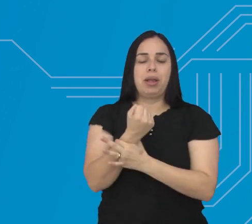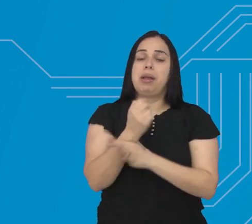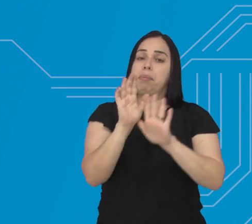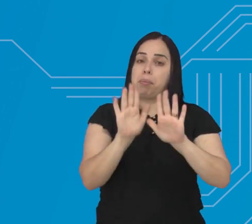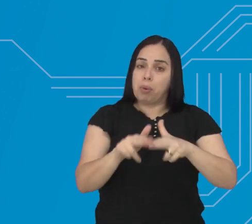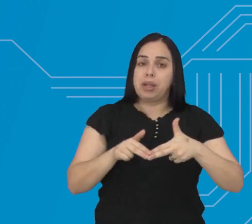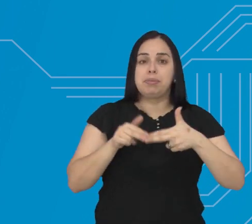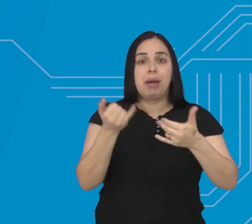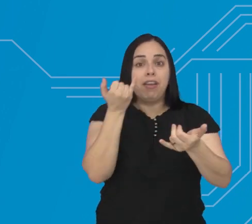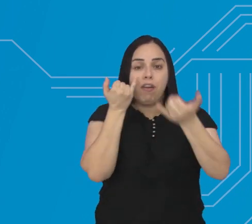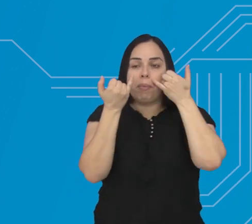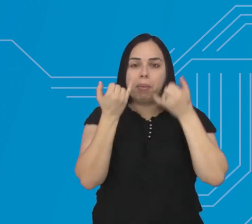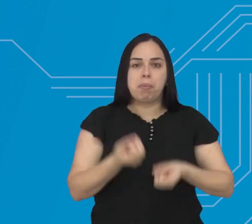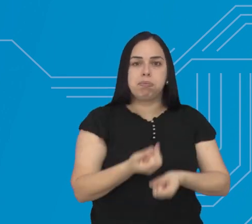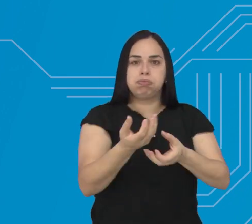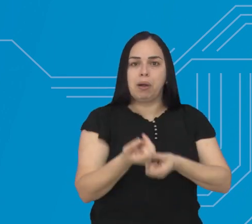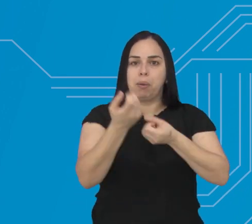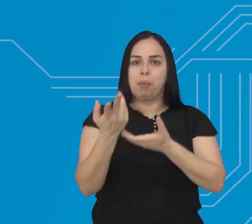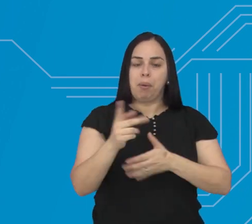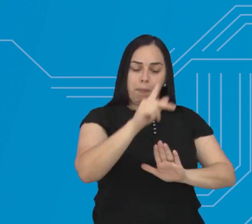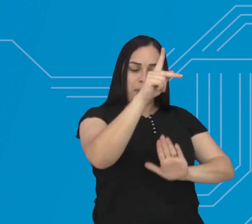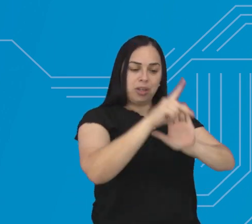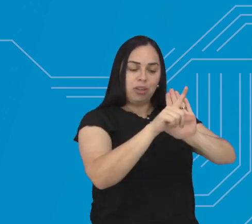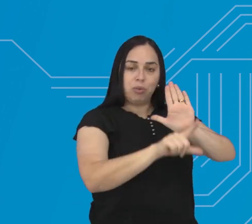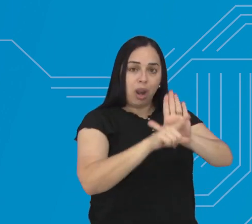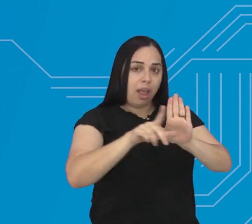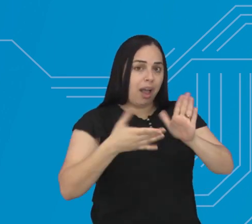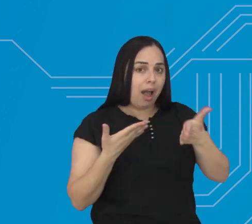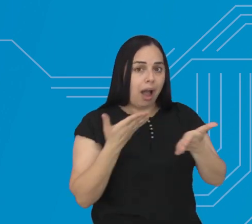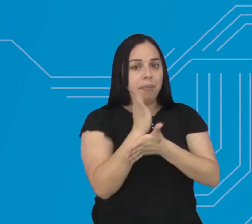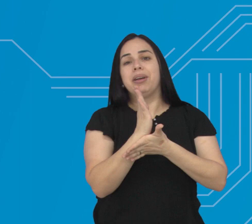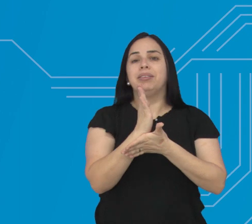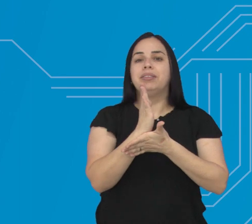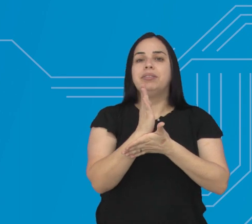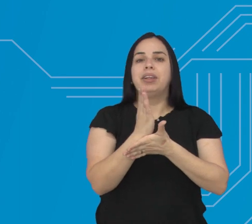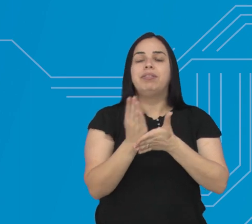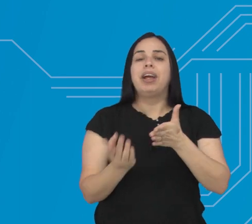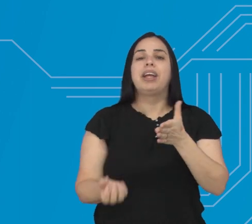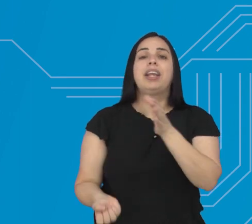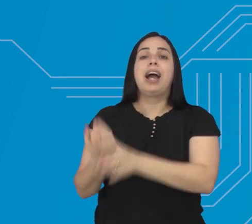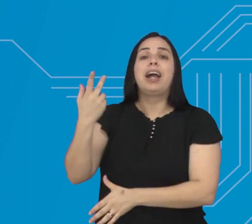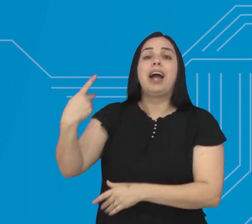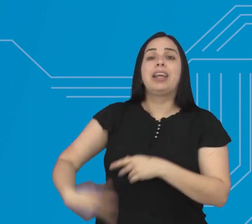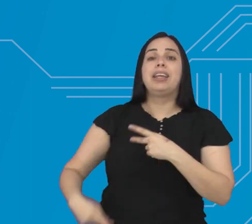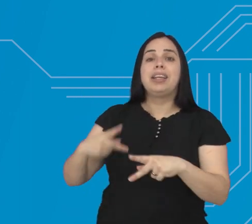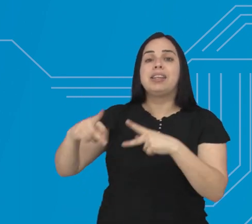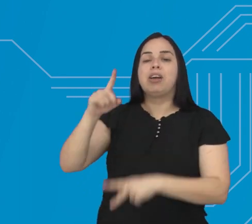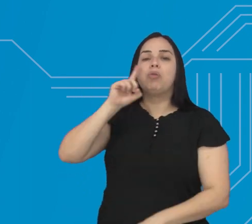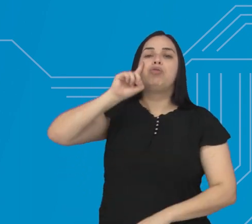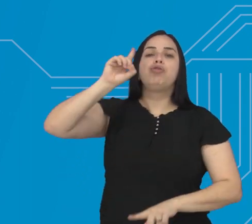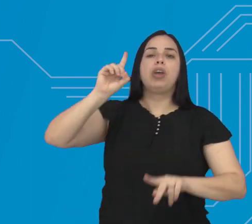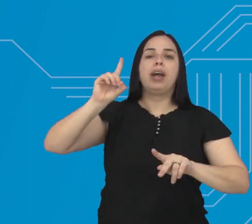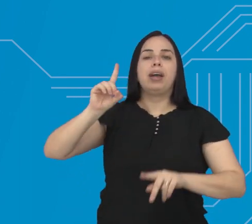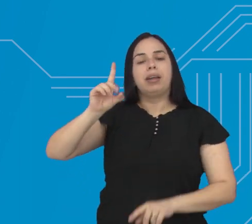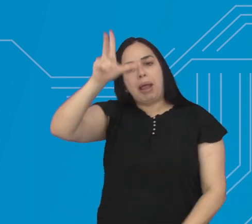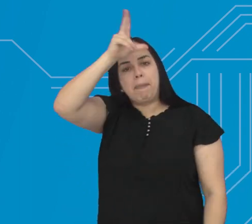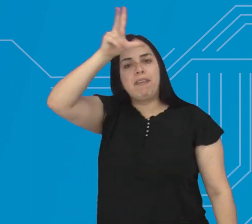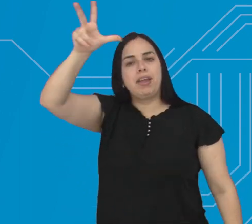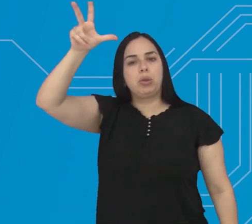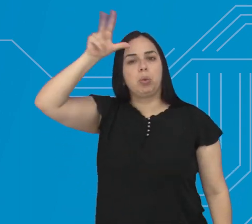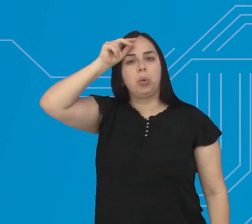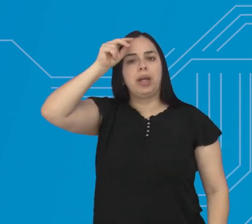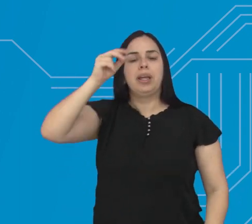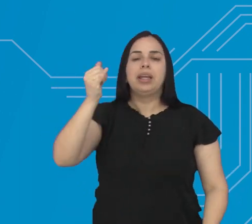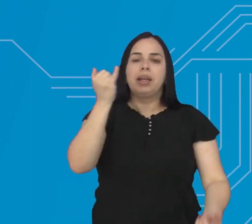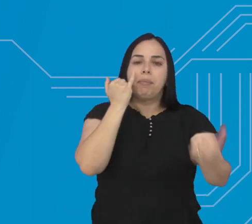para expandir essas informações, um projeto de lei aprovado aqui no Legislativo vai criar em São José o Dia